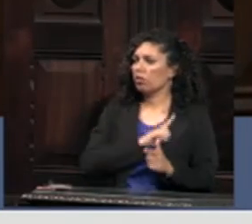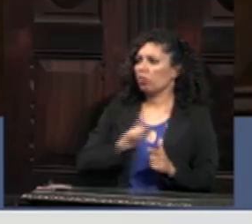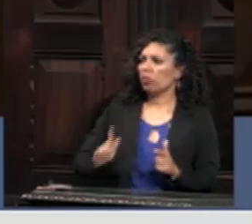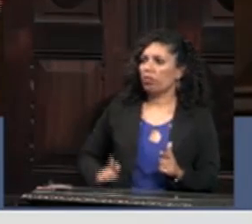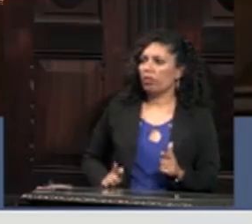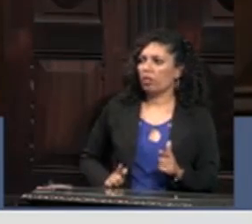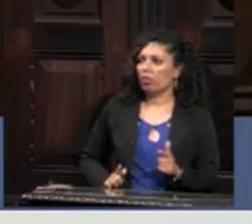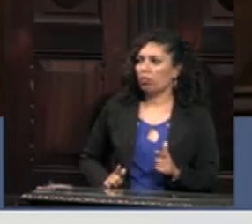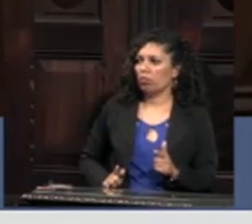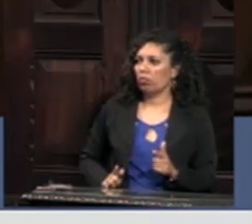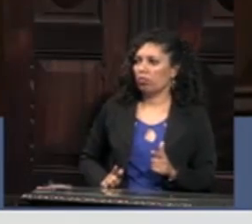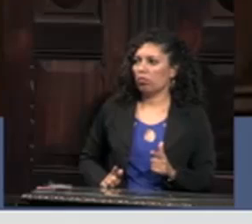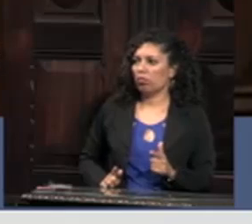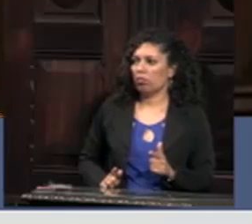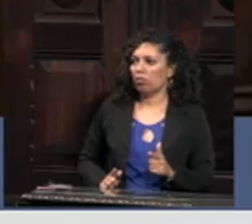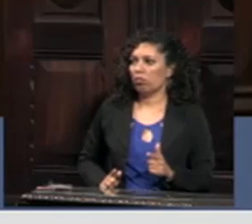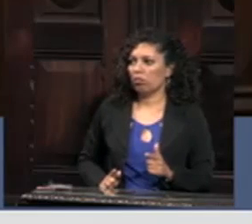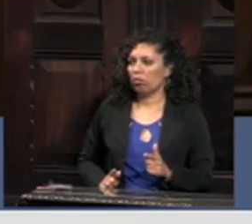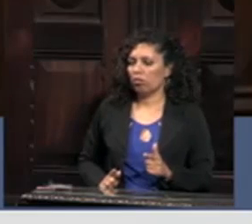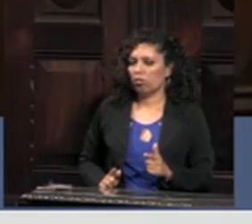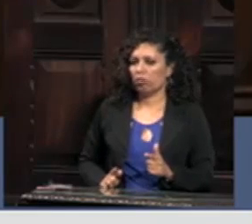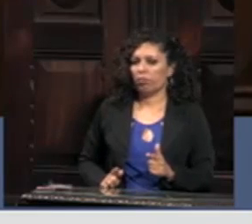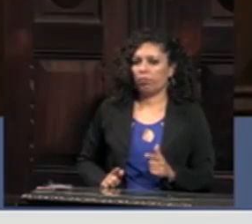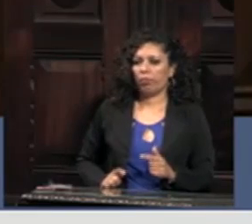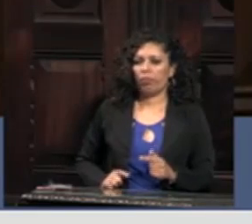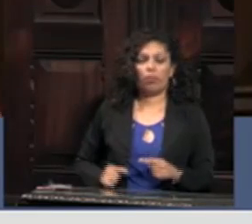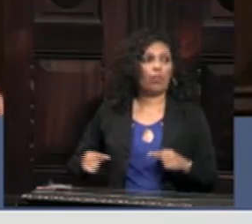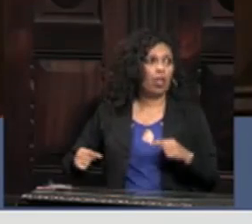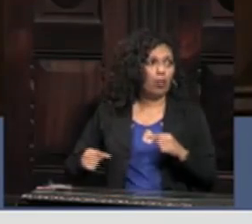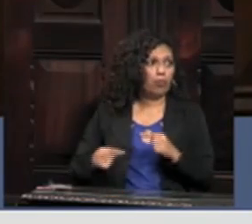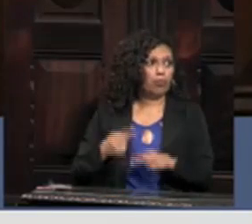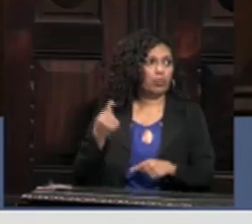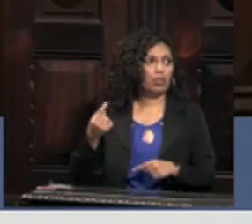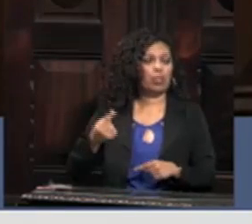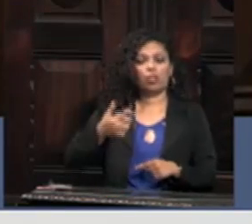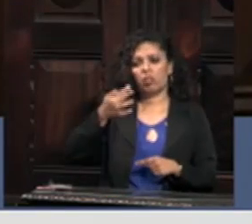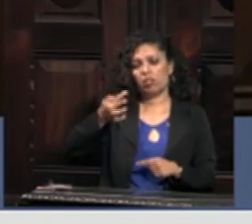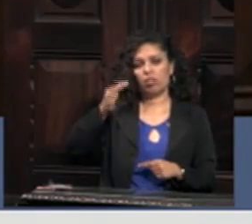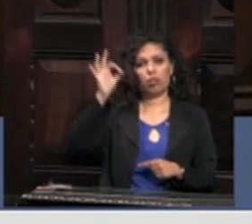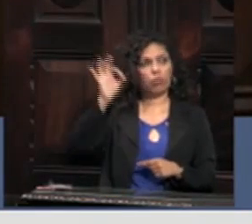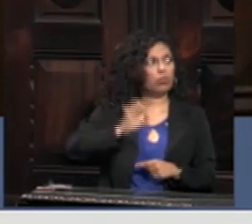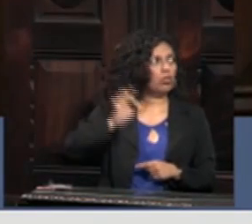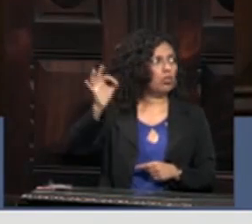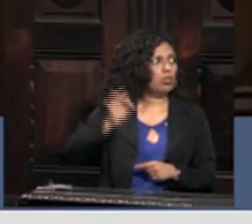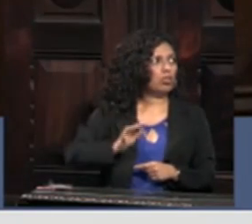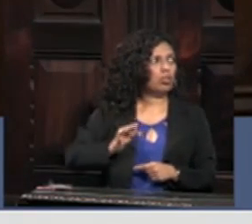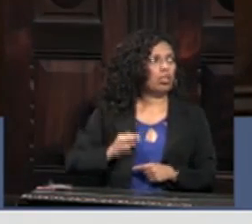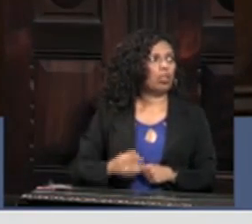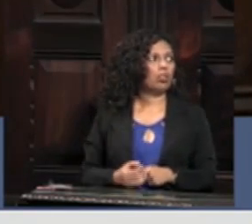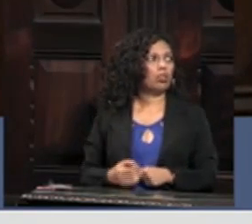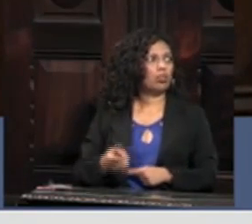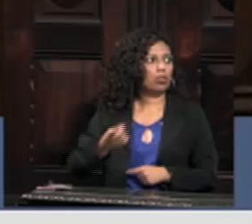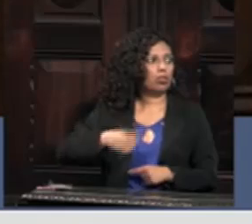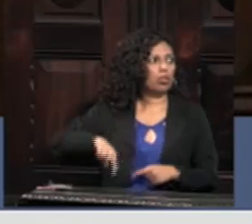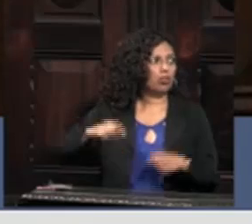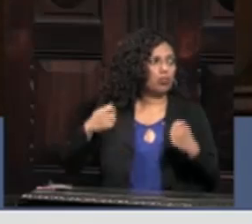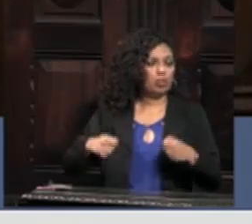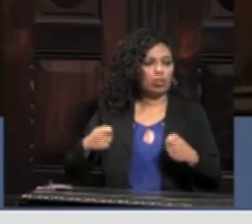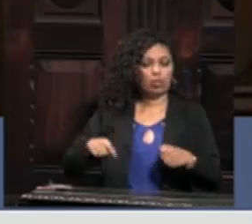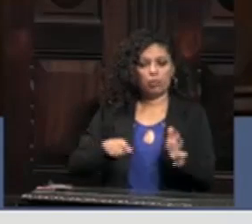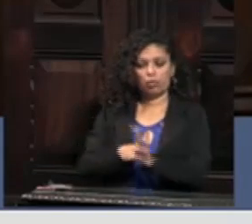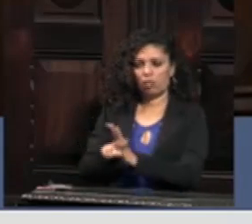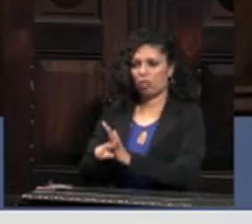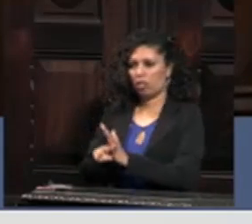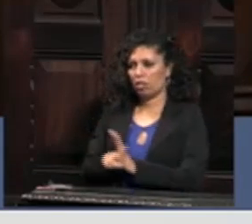aplica o mínimo constitucional de 12%. Aplicamos 7 e pouco%. Isso precisa ser resolvido.